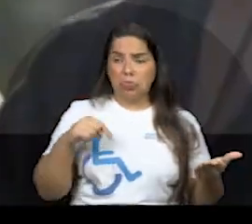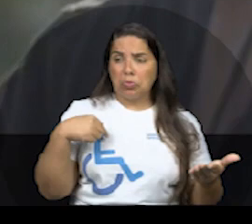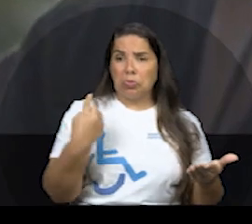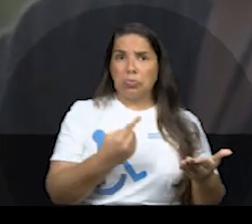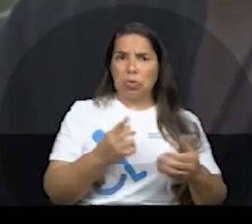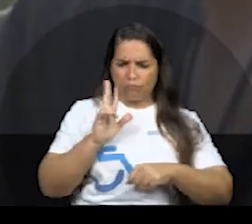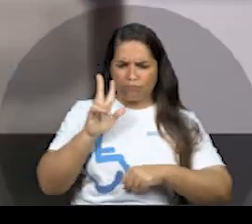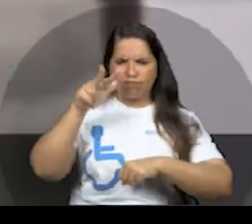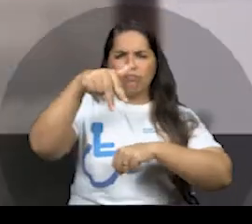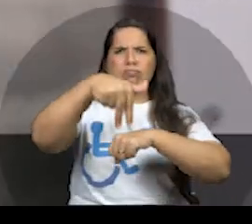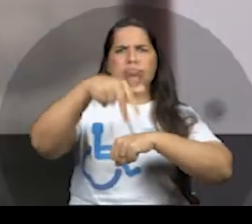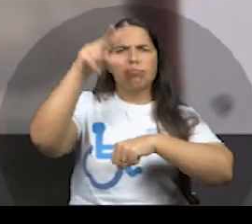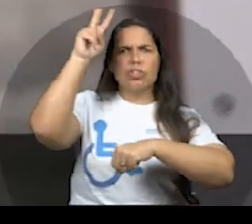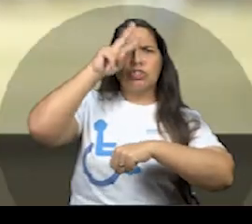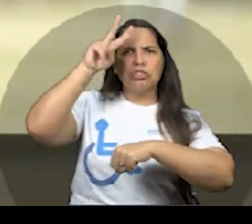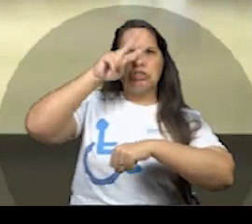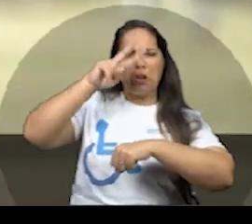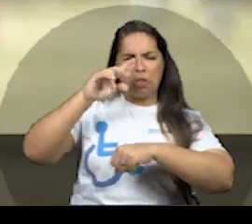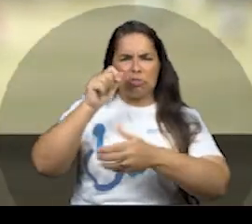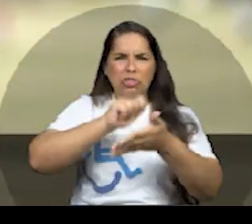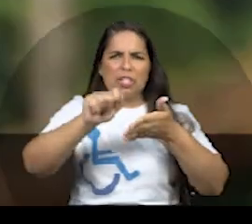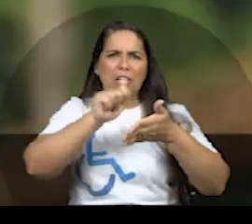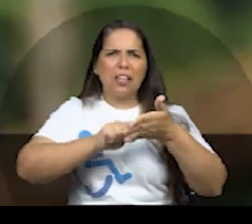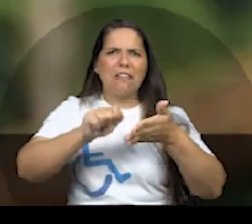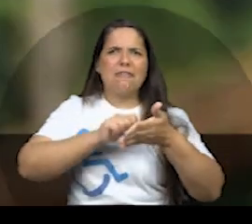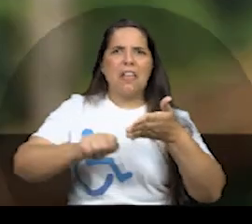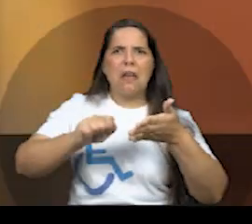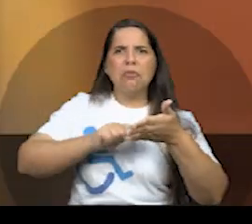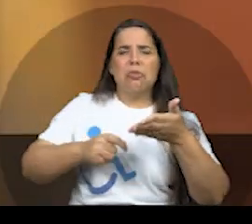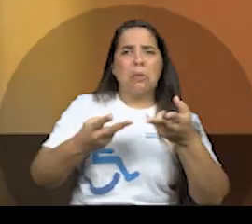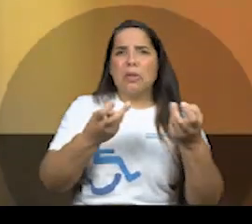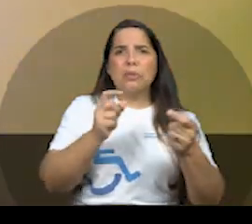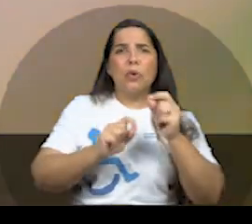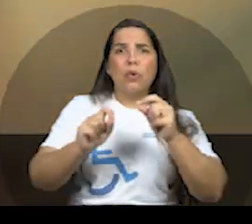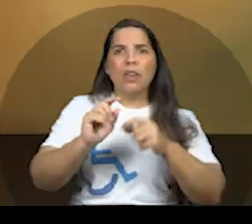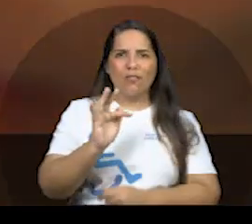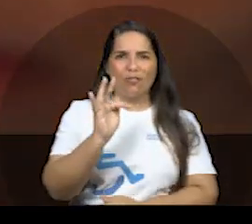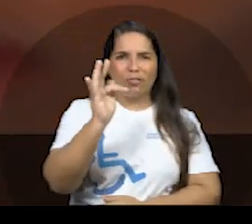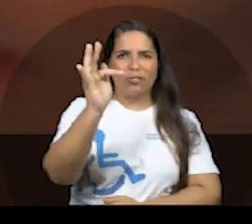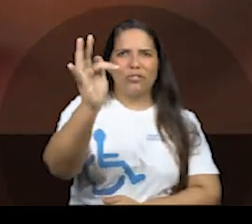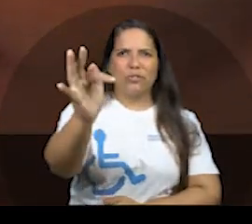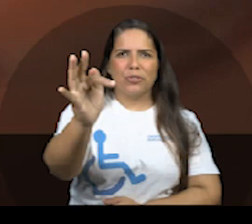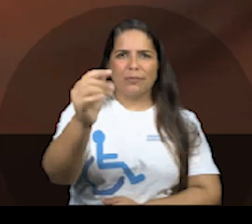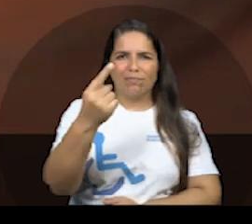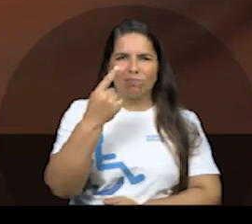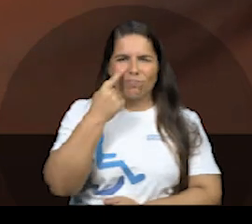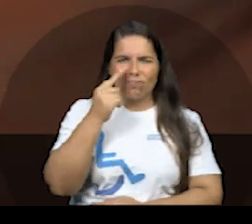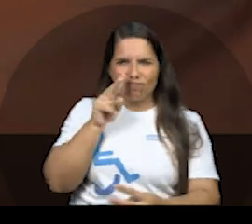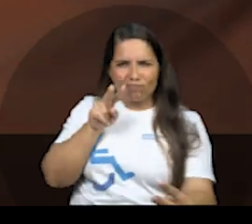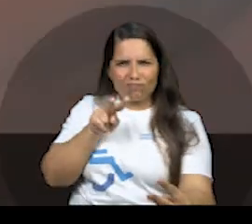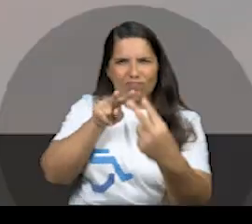Afinal, somos protagonistas dessa história que escrevemos, olhando sempre para o futuro.